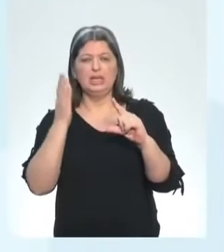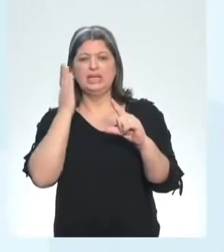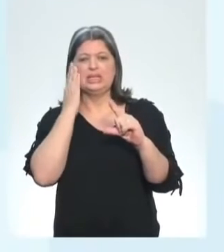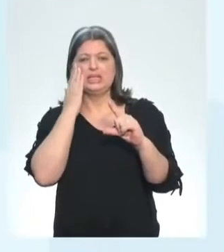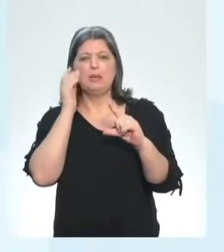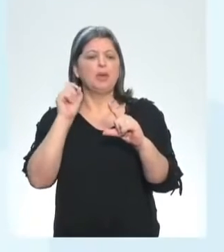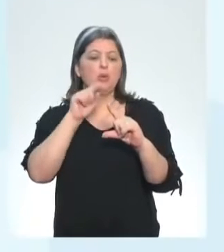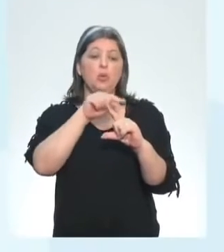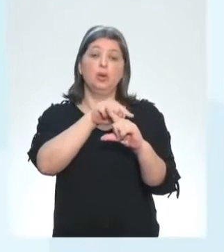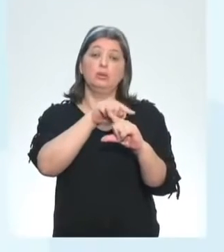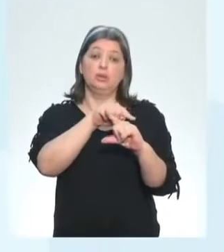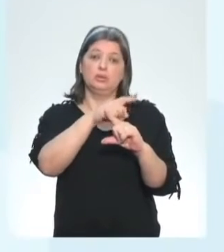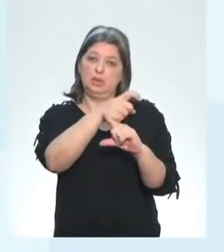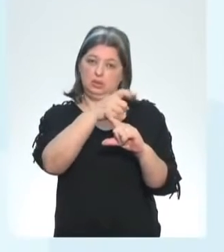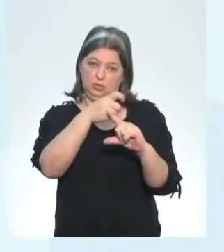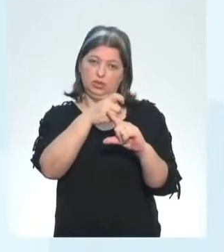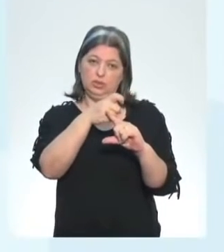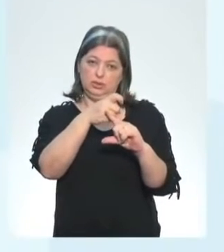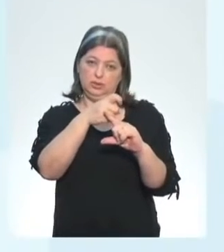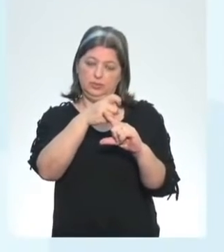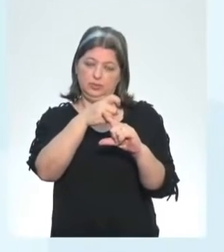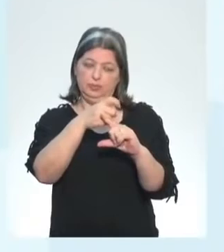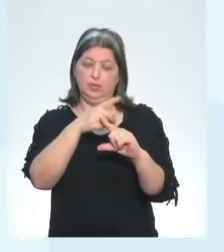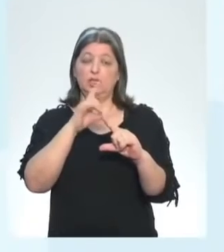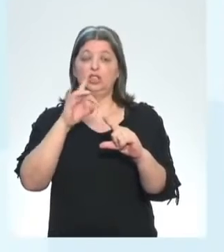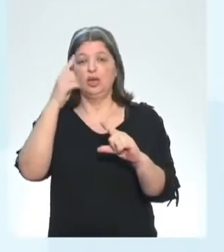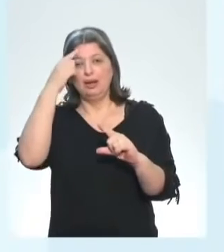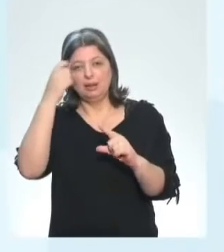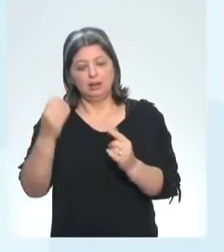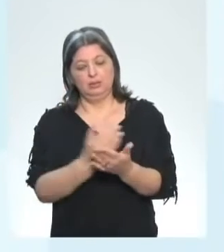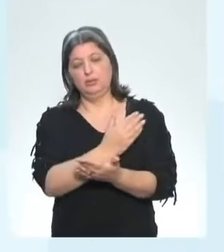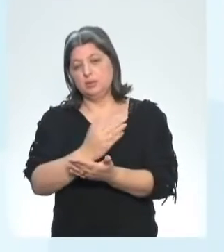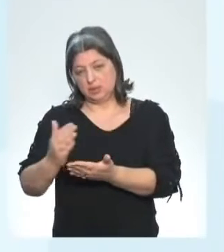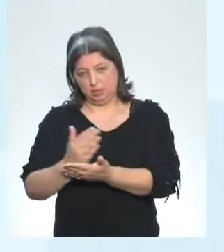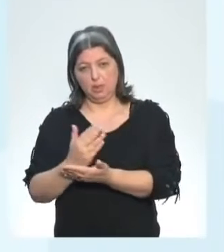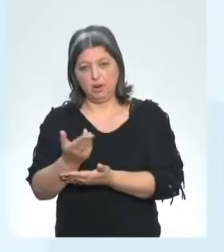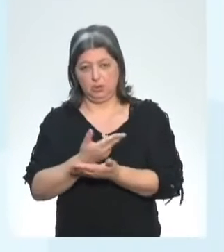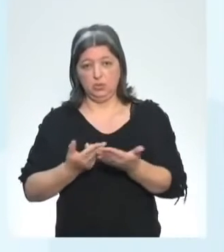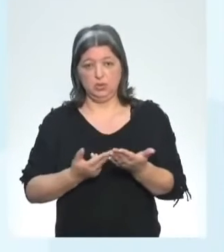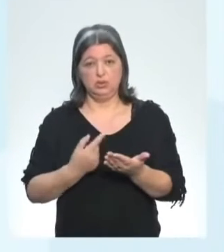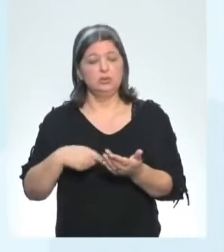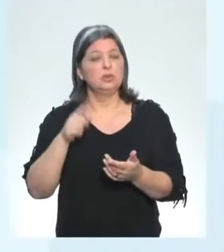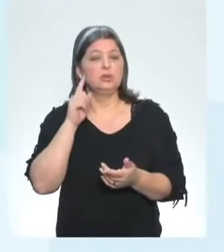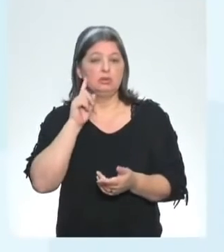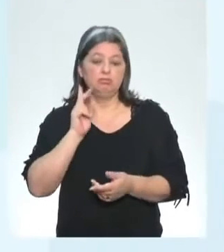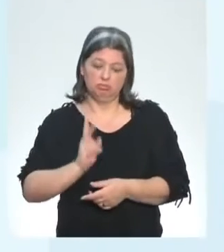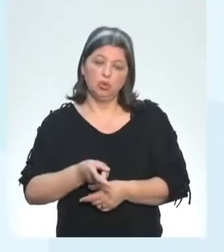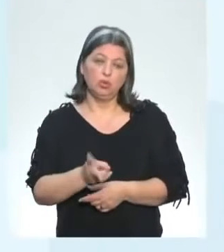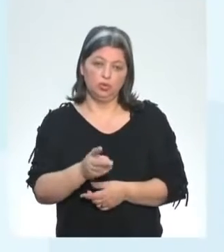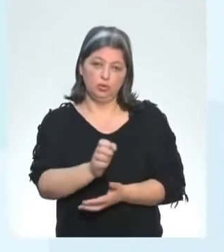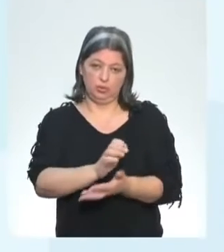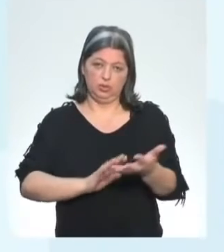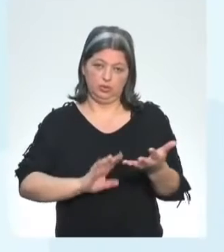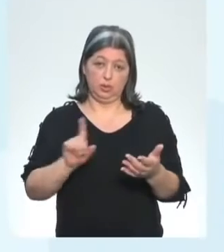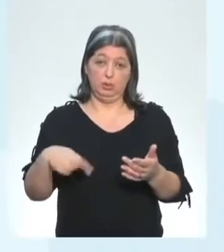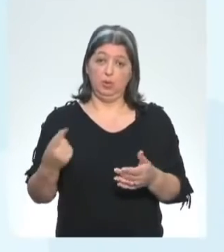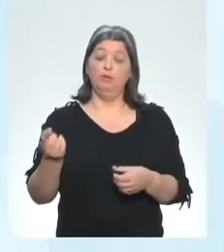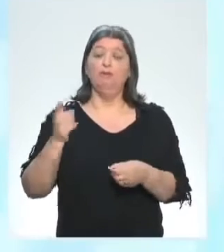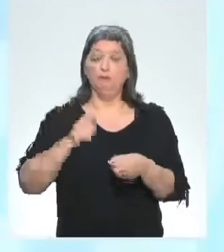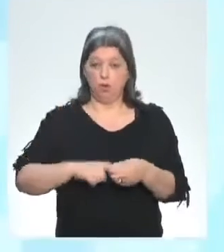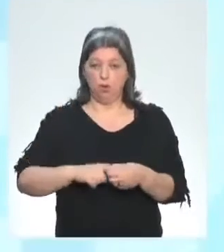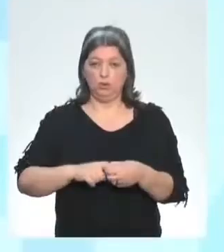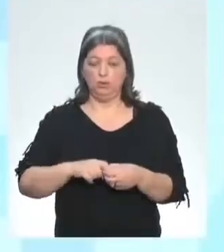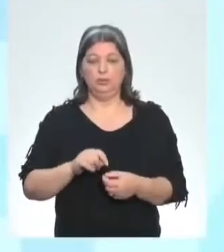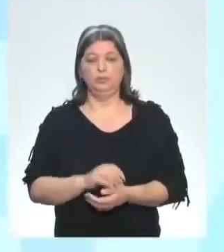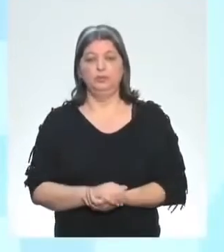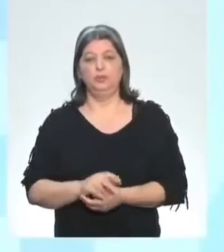este, beleza? Eu vou só dar a ideia, vou separar os desenhos aqui, e aí vocês dão seguimento aí na atividade e volta aqui para o Vitor